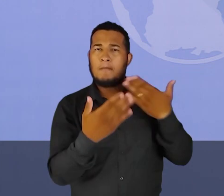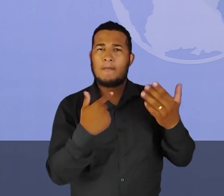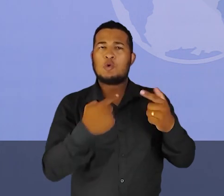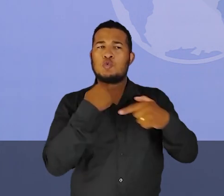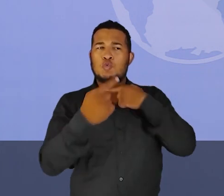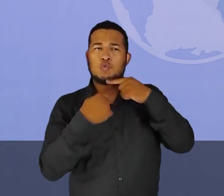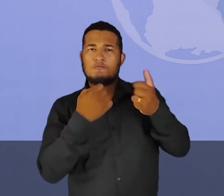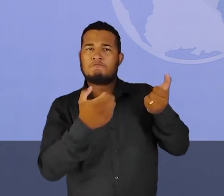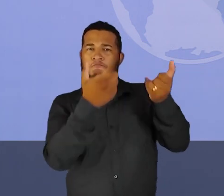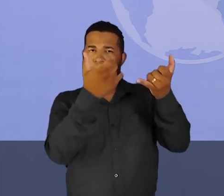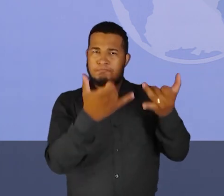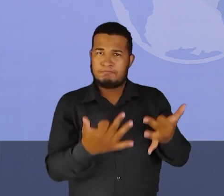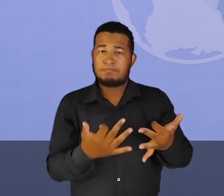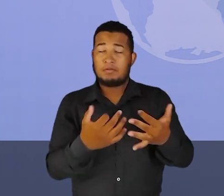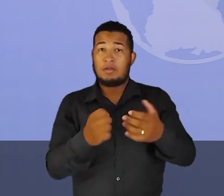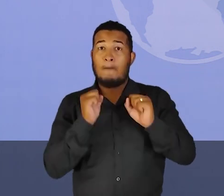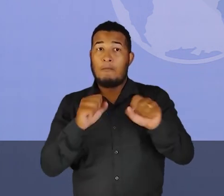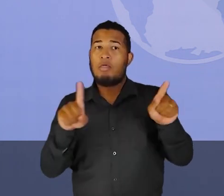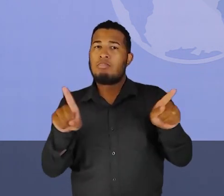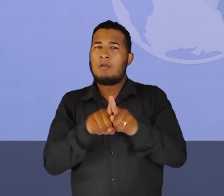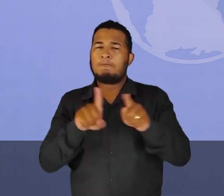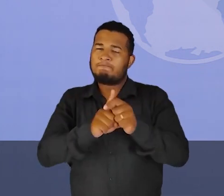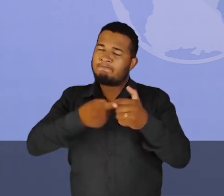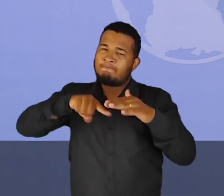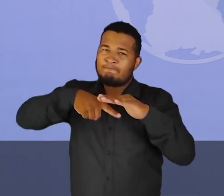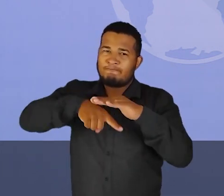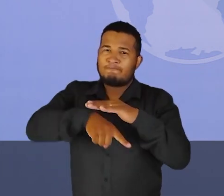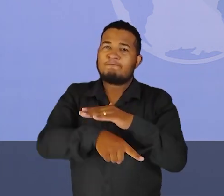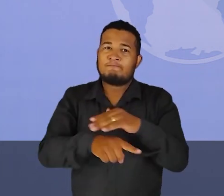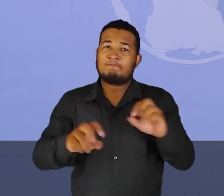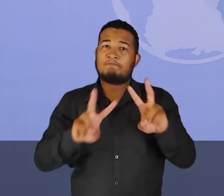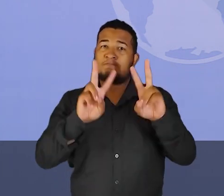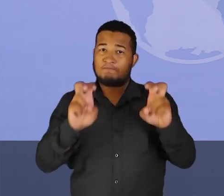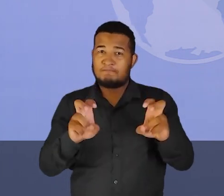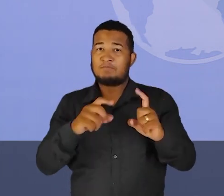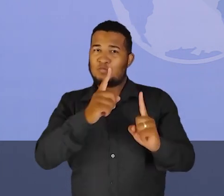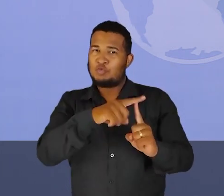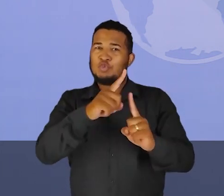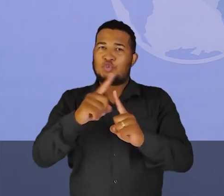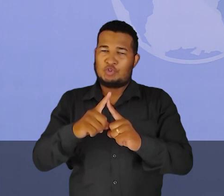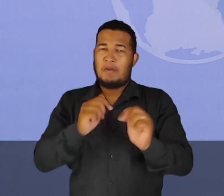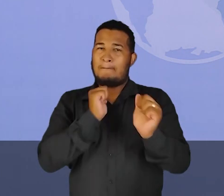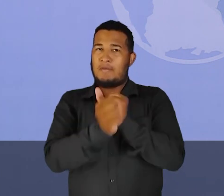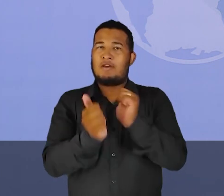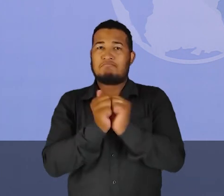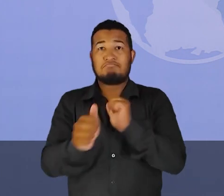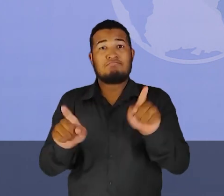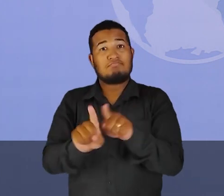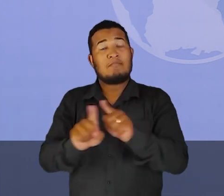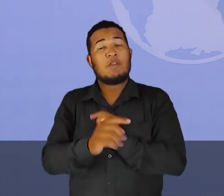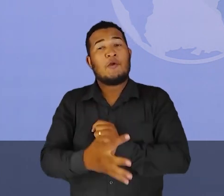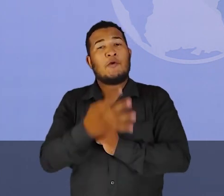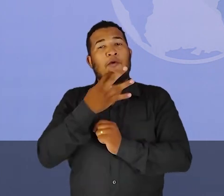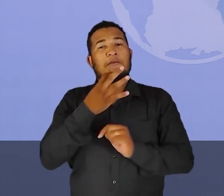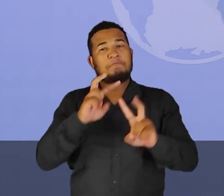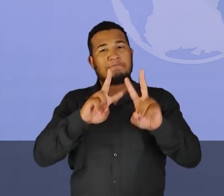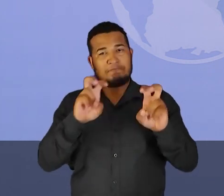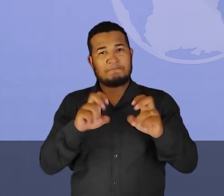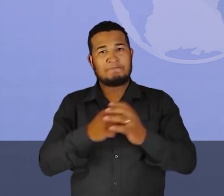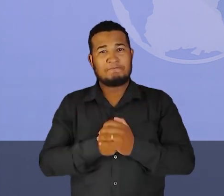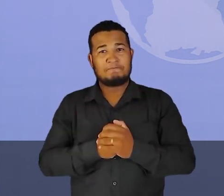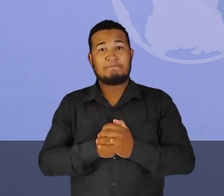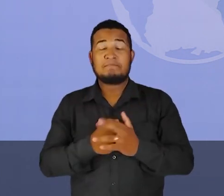as dúvidas e poder aprofundar mais nessas modalidades, nessas práticas e conhecer um pouco mais acerca delas.